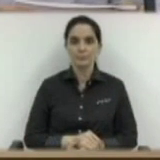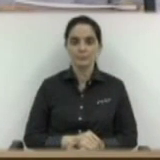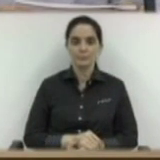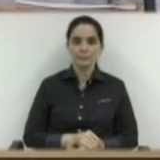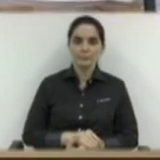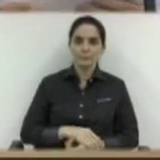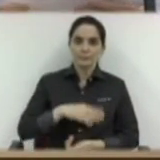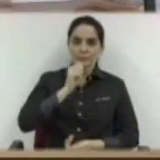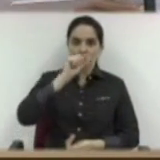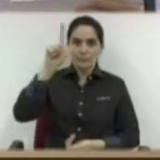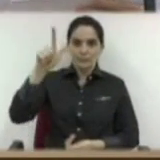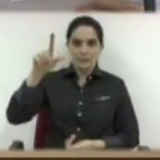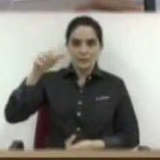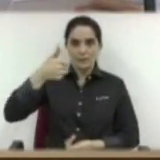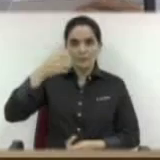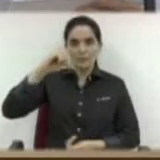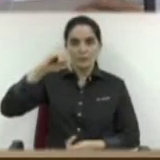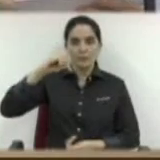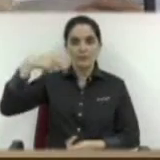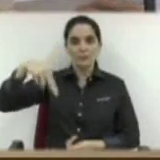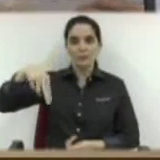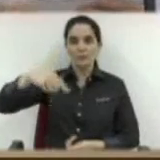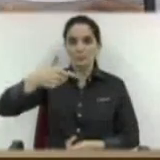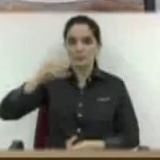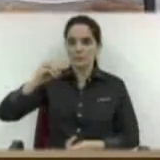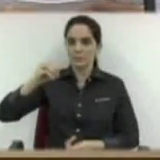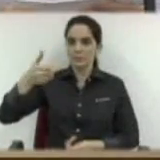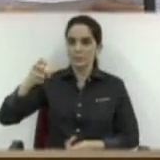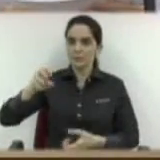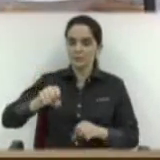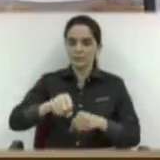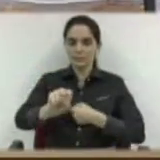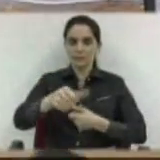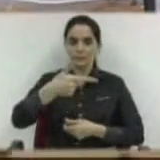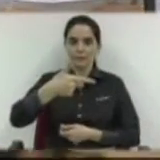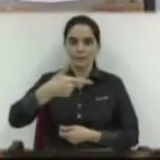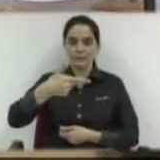Limeira, 19 de novembro de 2015. Ofício número